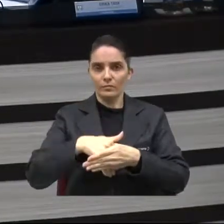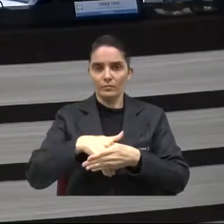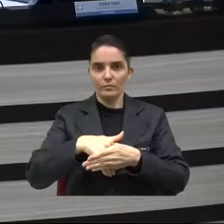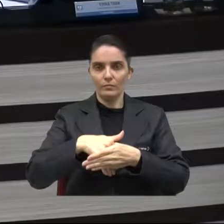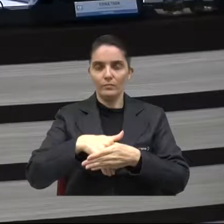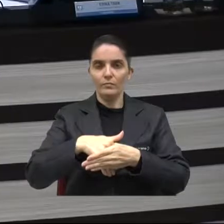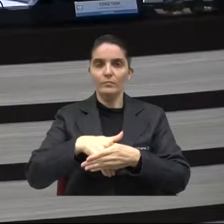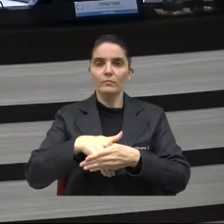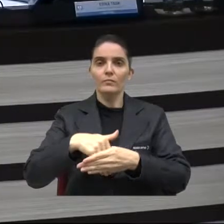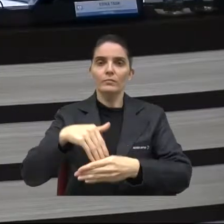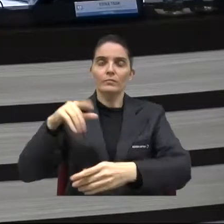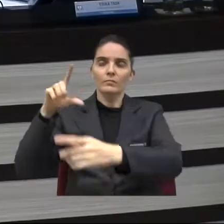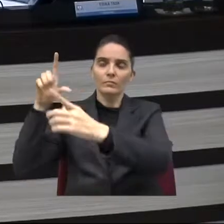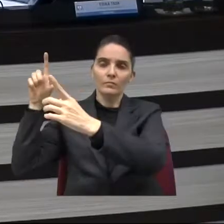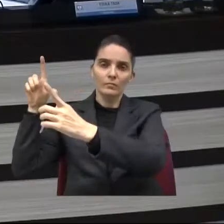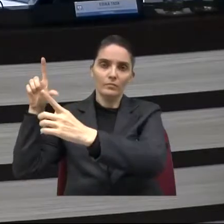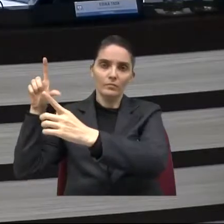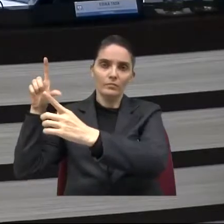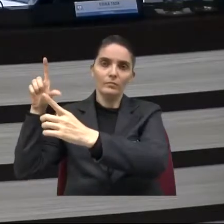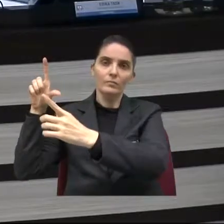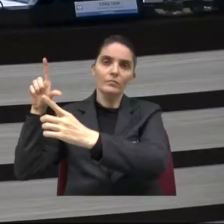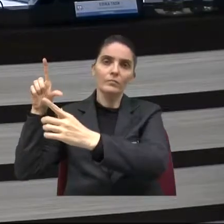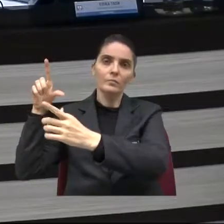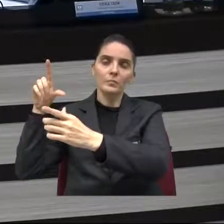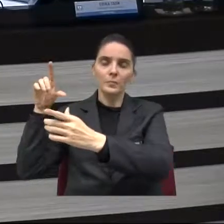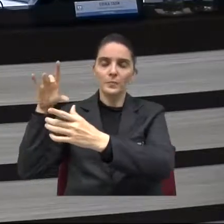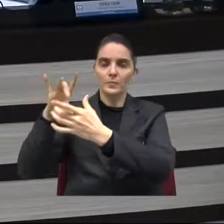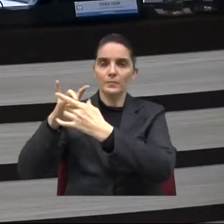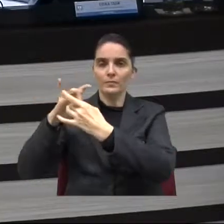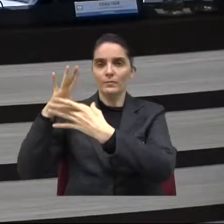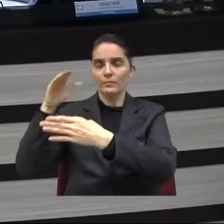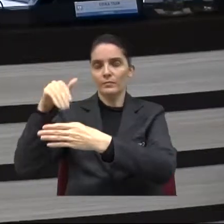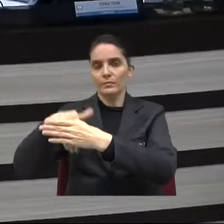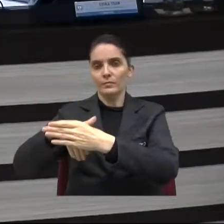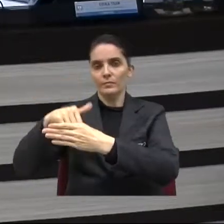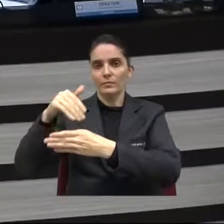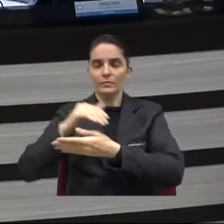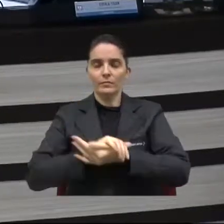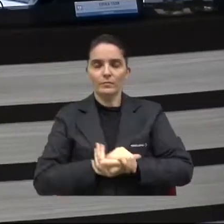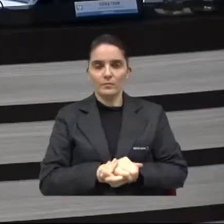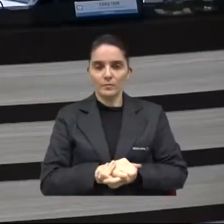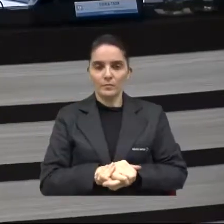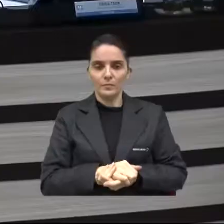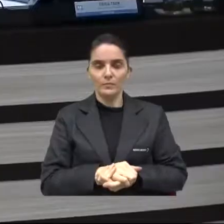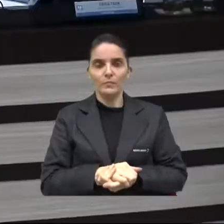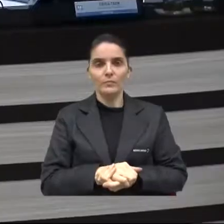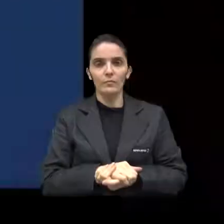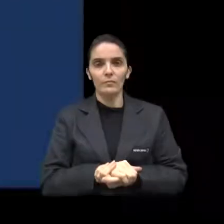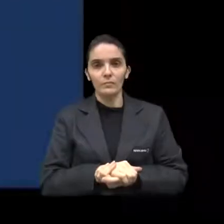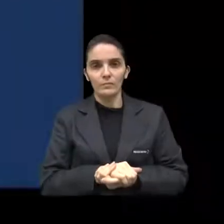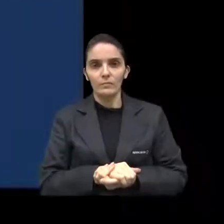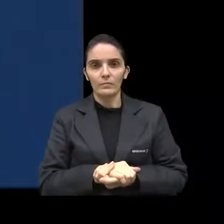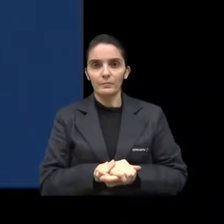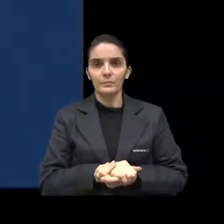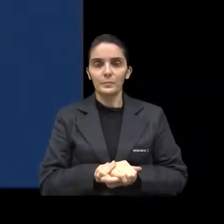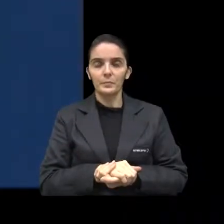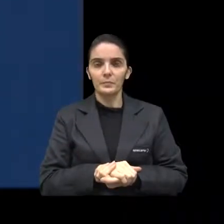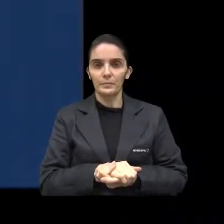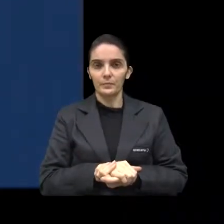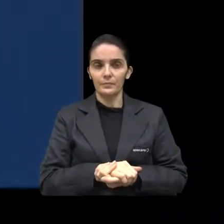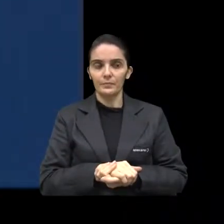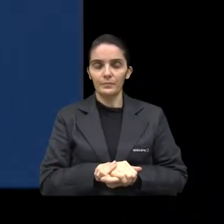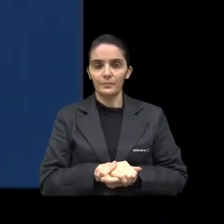à votação e o painel de votação, ele está aberto, senhores vereadores.